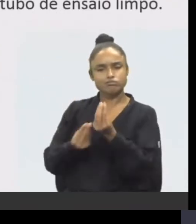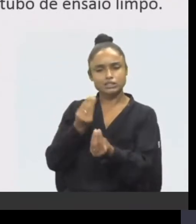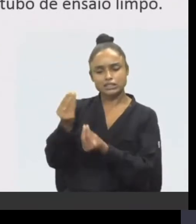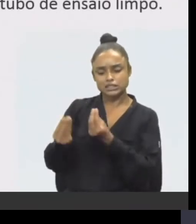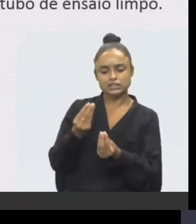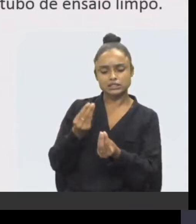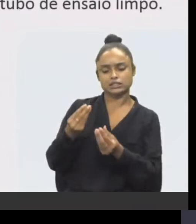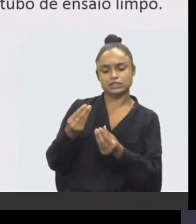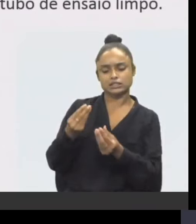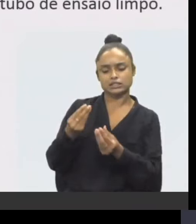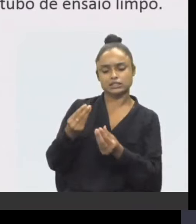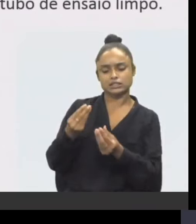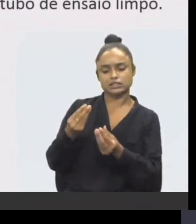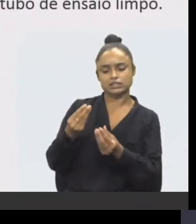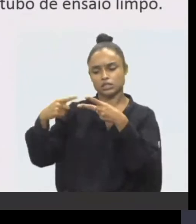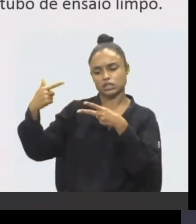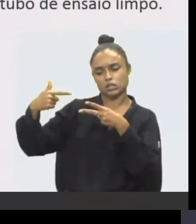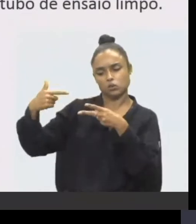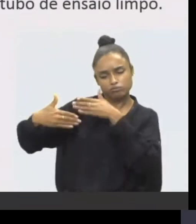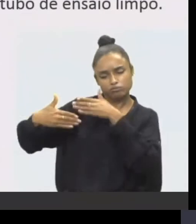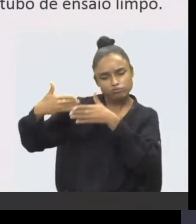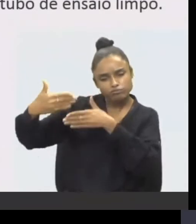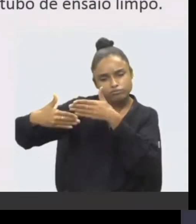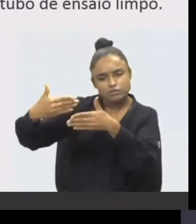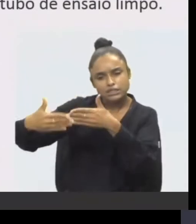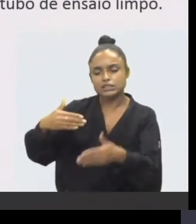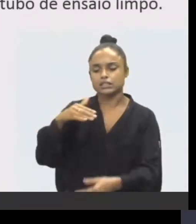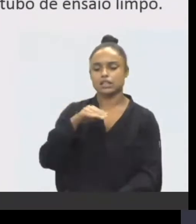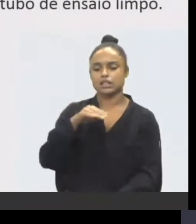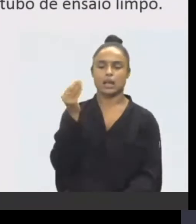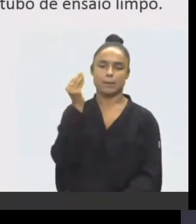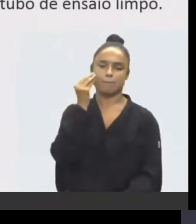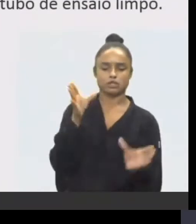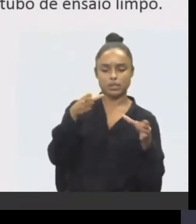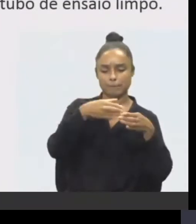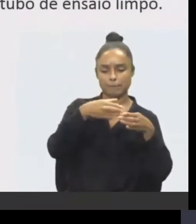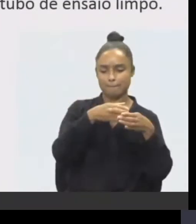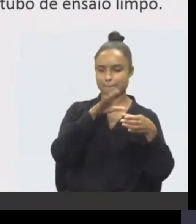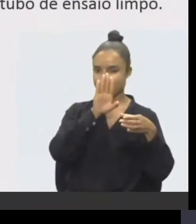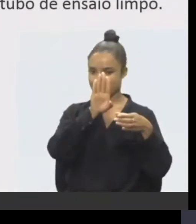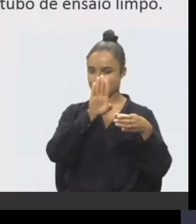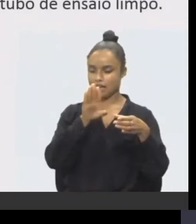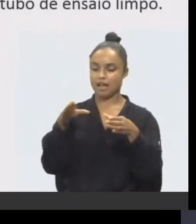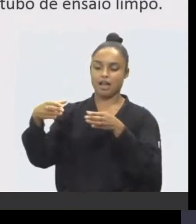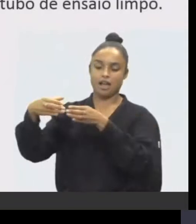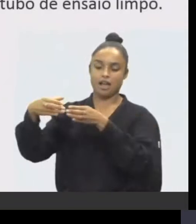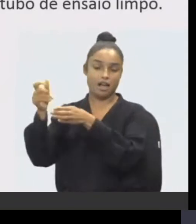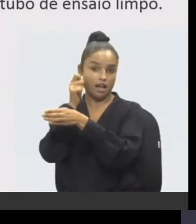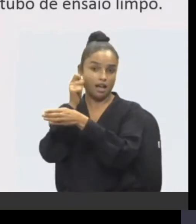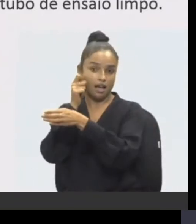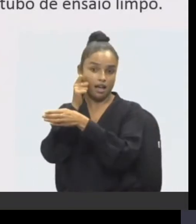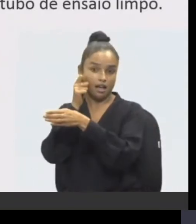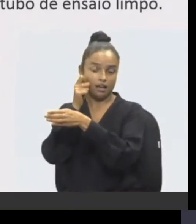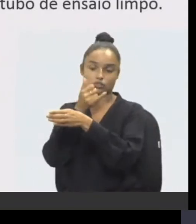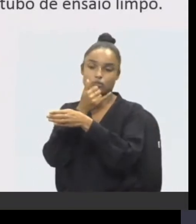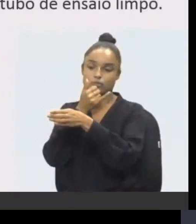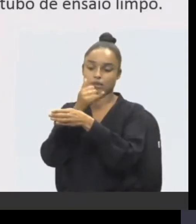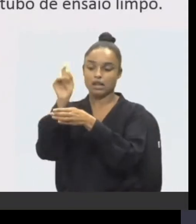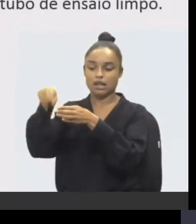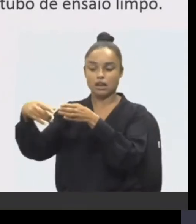fazer o procedimento com a amostra B. Então a amostra A corresponde ao ciclohexanol e a amostra